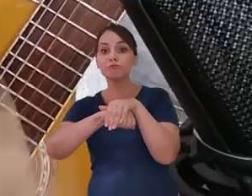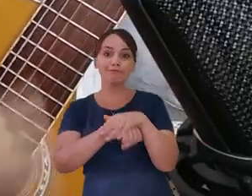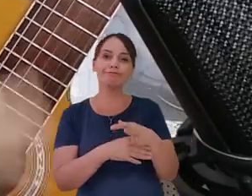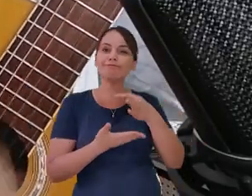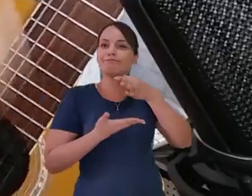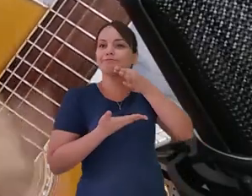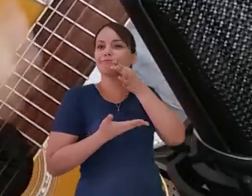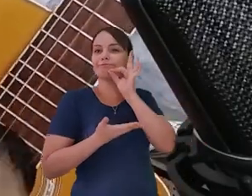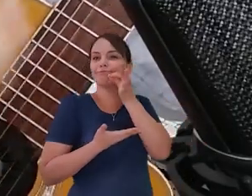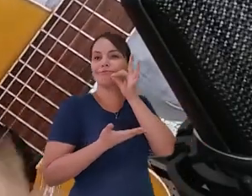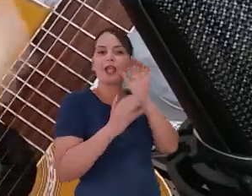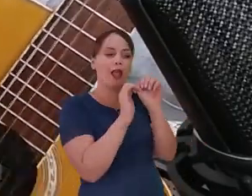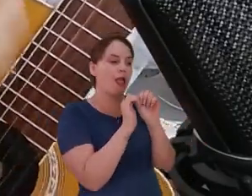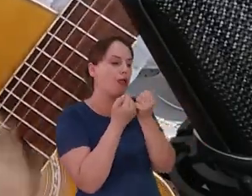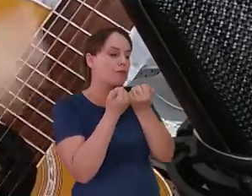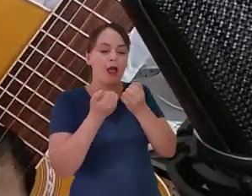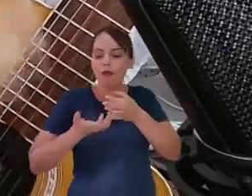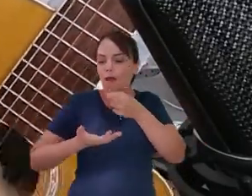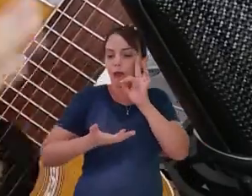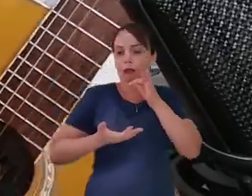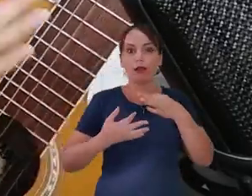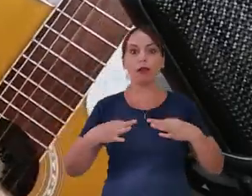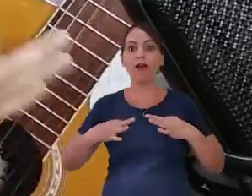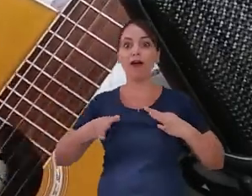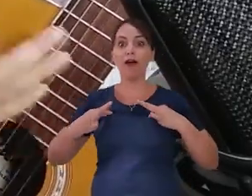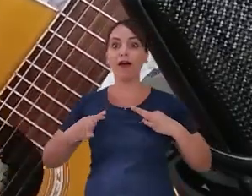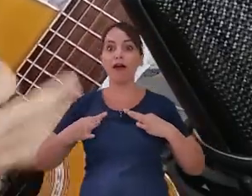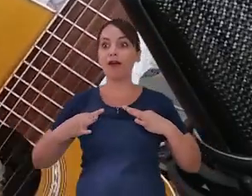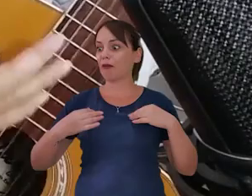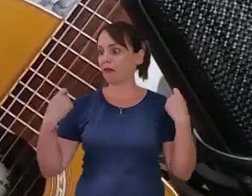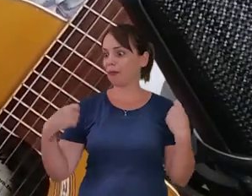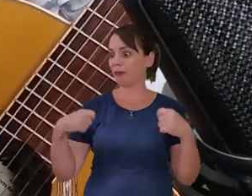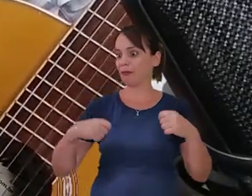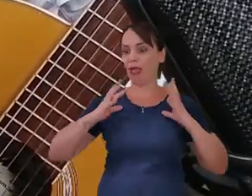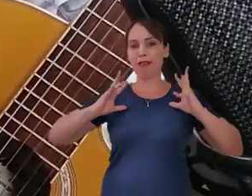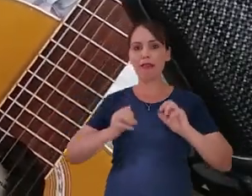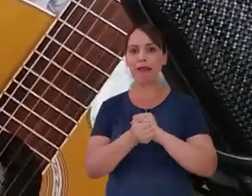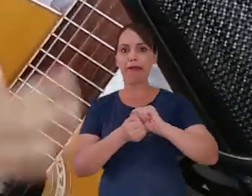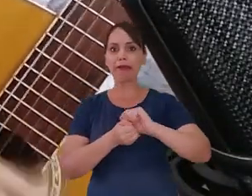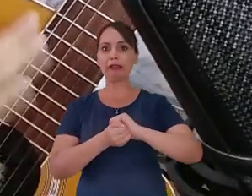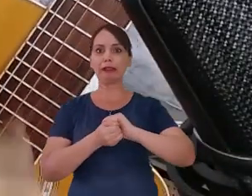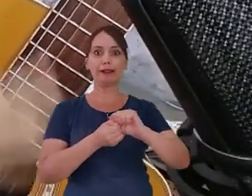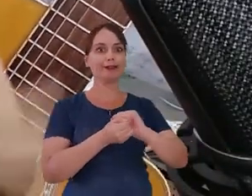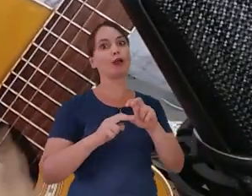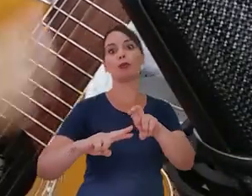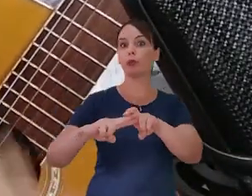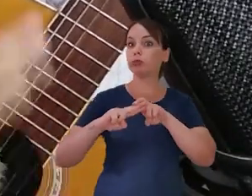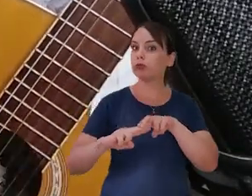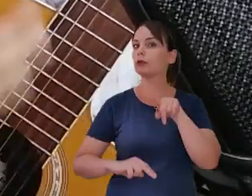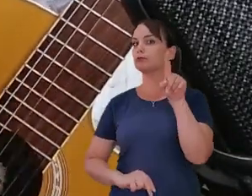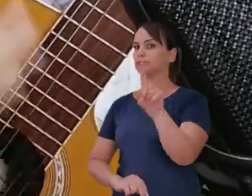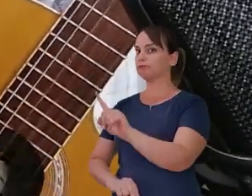jantar, do cafezinho com pão, do tanto de roupa que tem pra lavar?